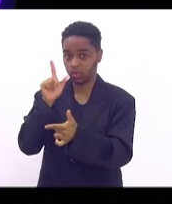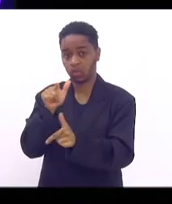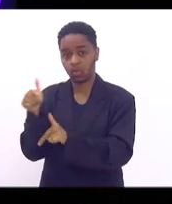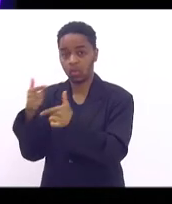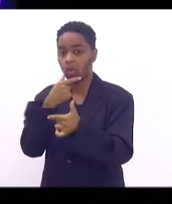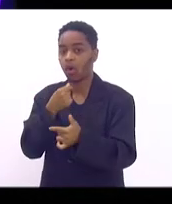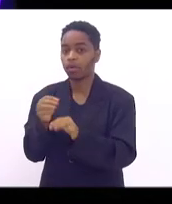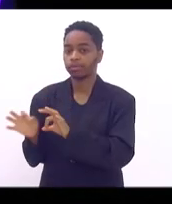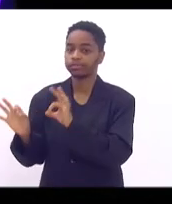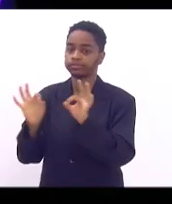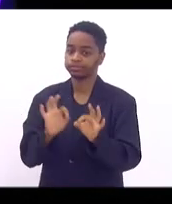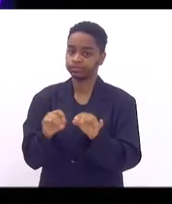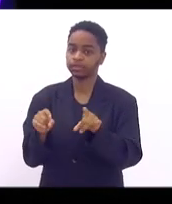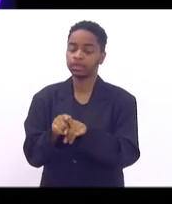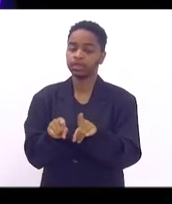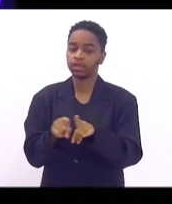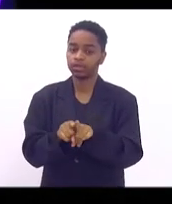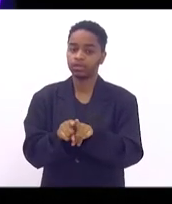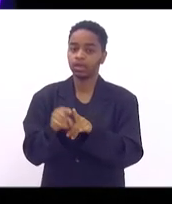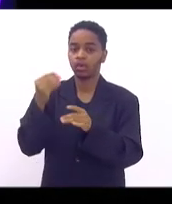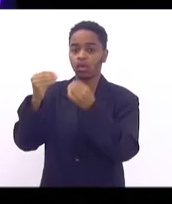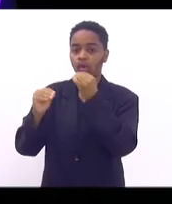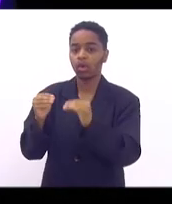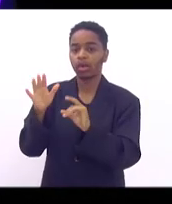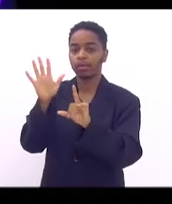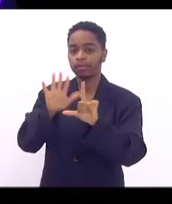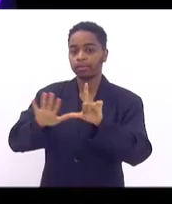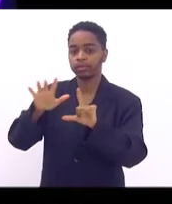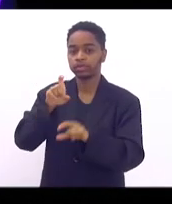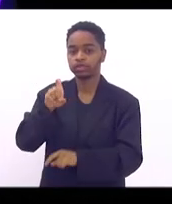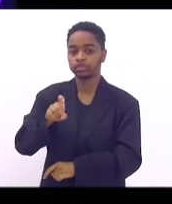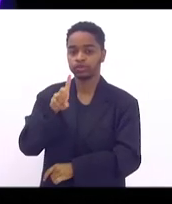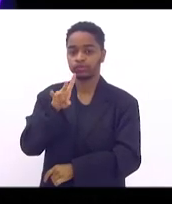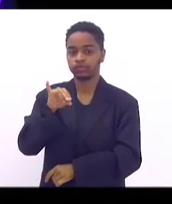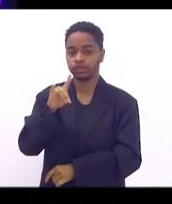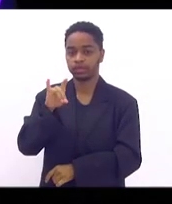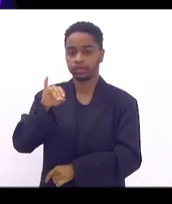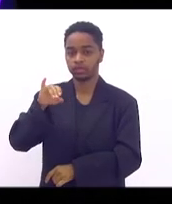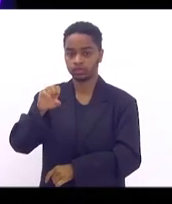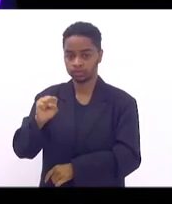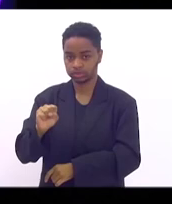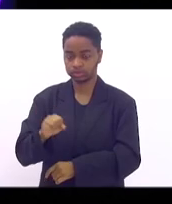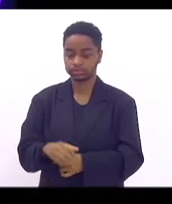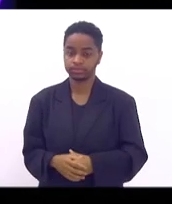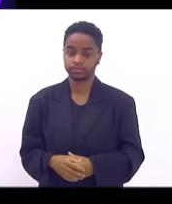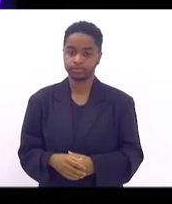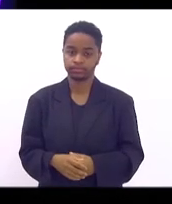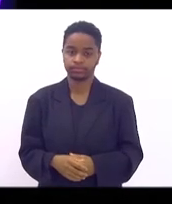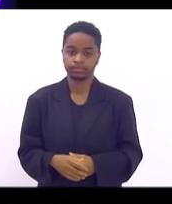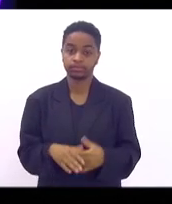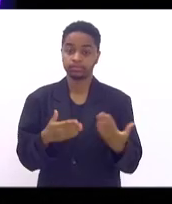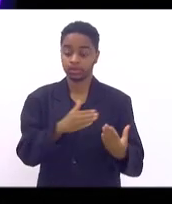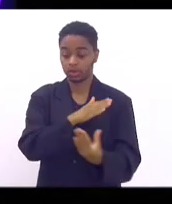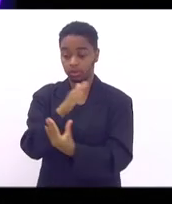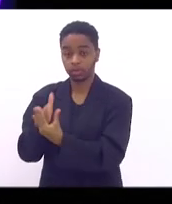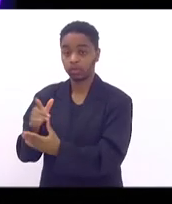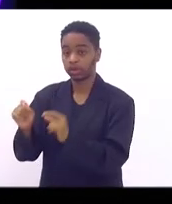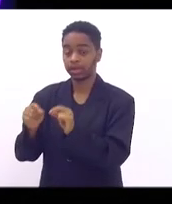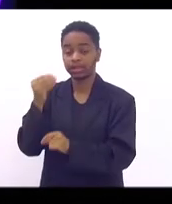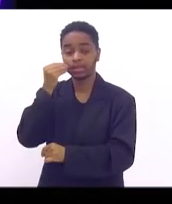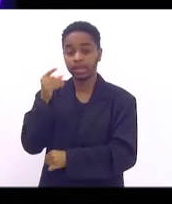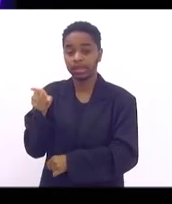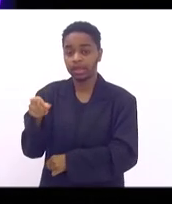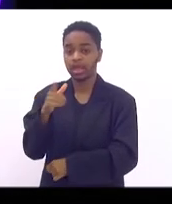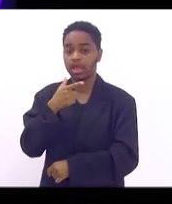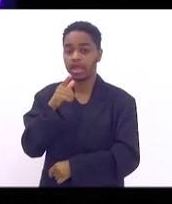acho que não coloquei aí, mas ele também coloca na plataforma Xvideos. E a ação foi para que o